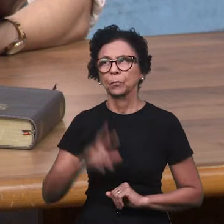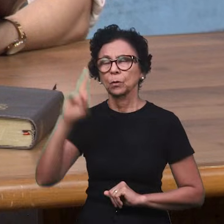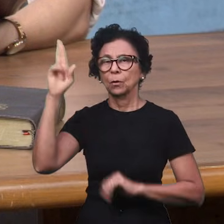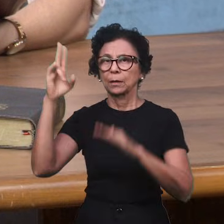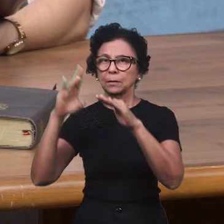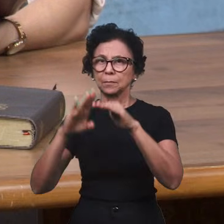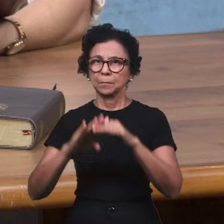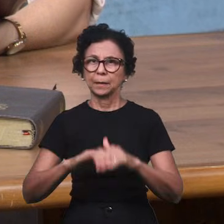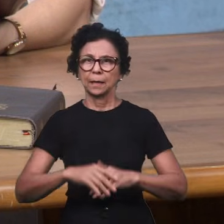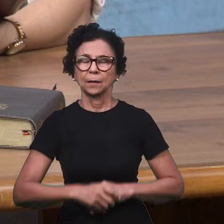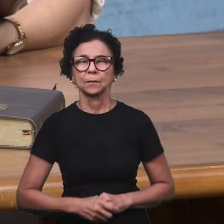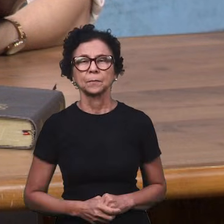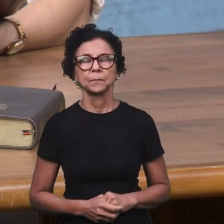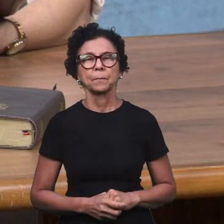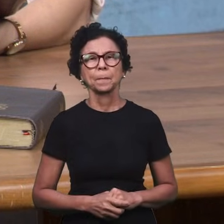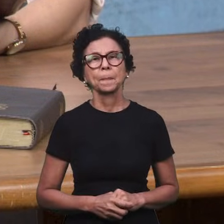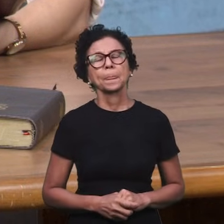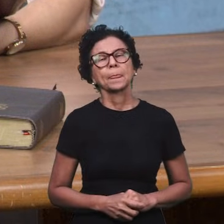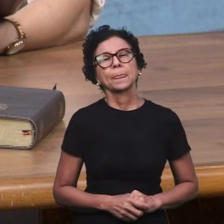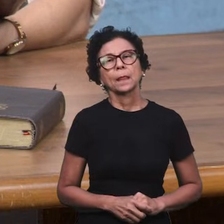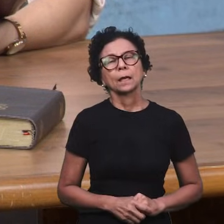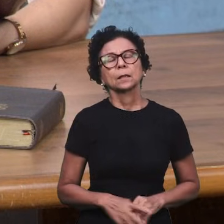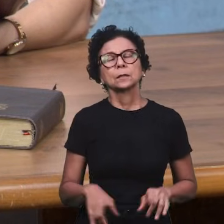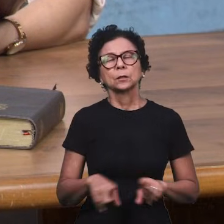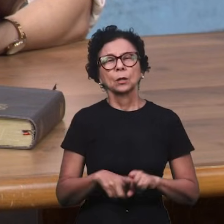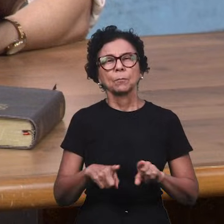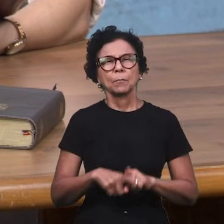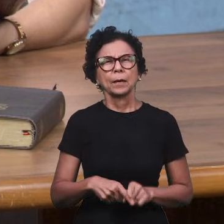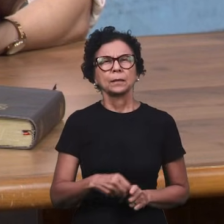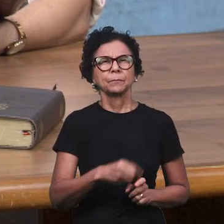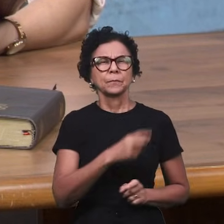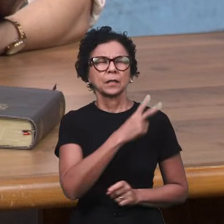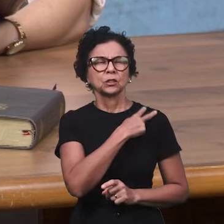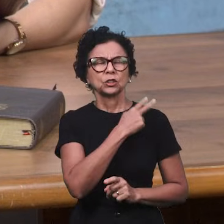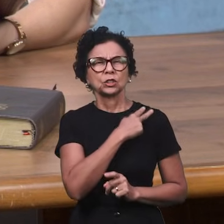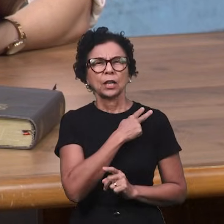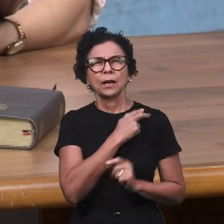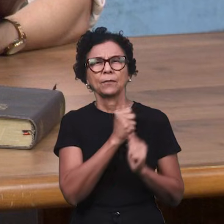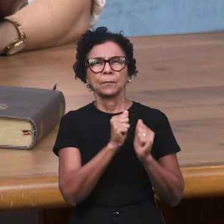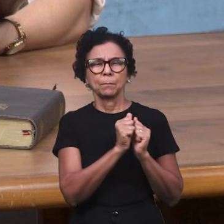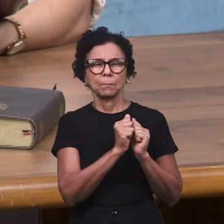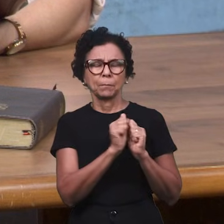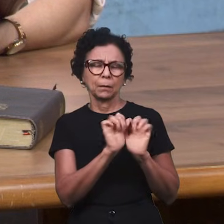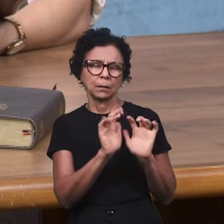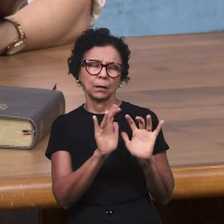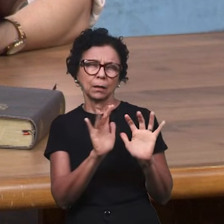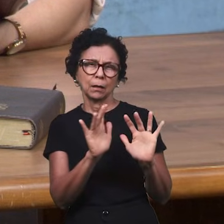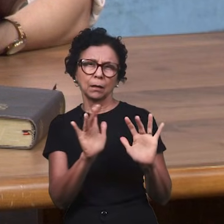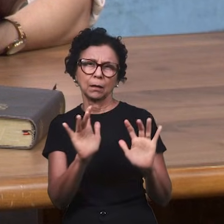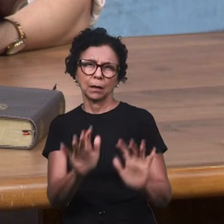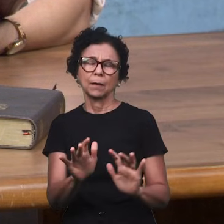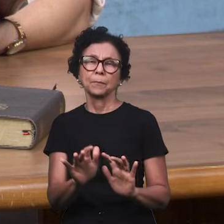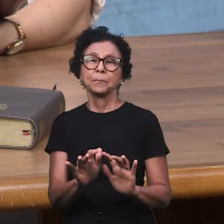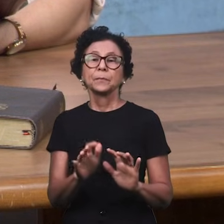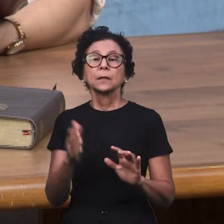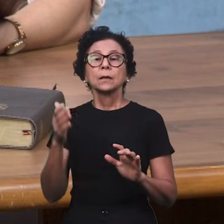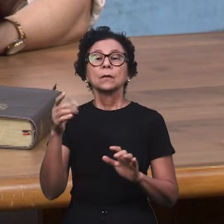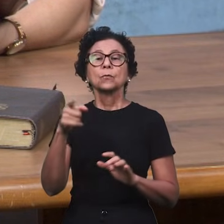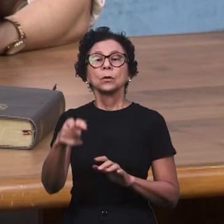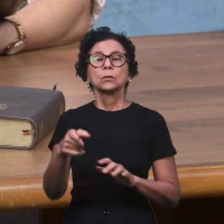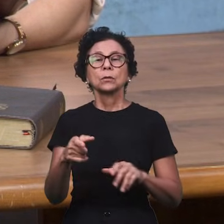30 chefes desceram a penha a Davi na caverna de Adulão. E o arraial dos filisteus